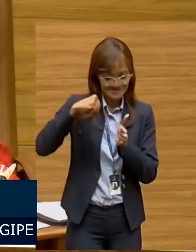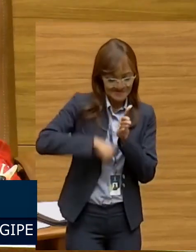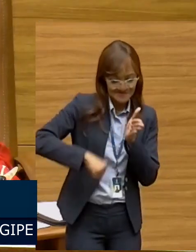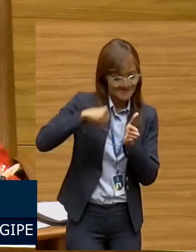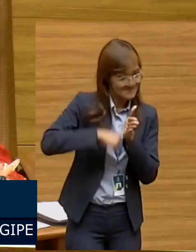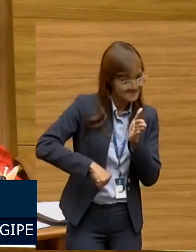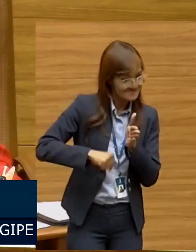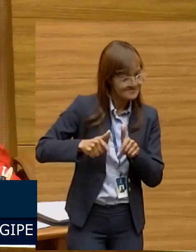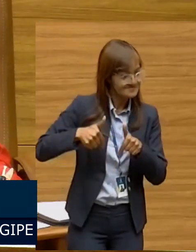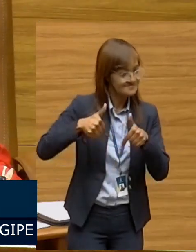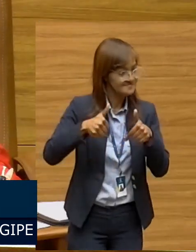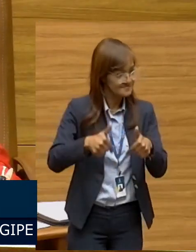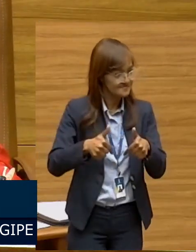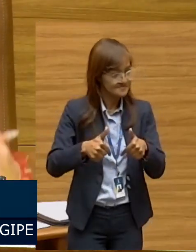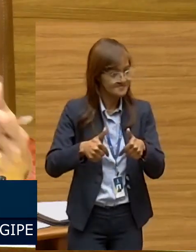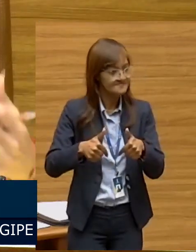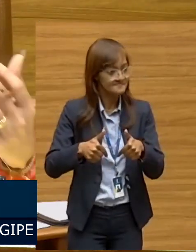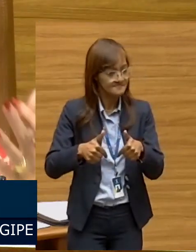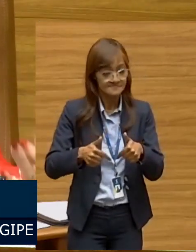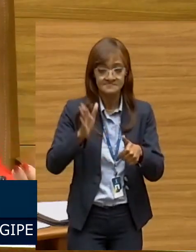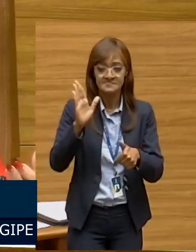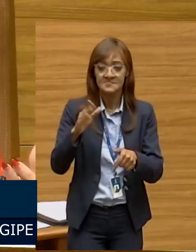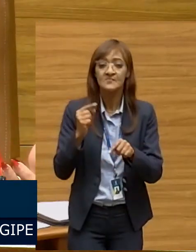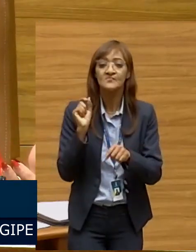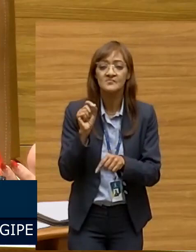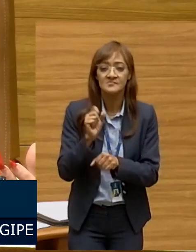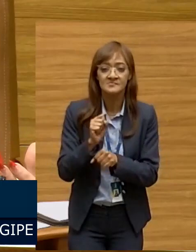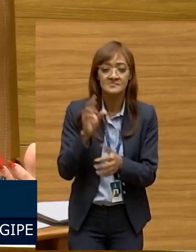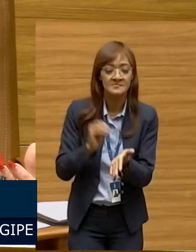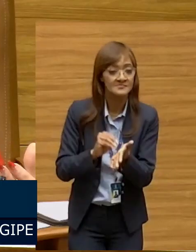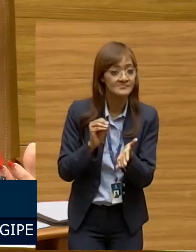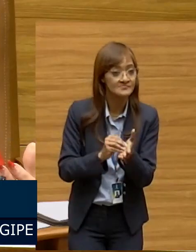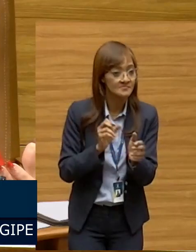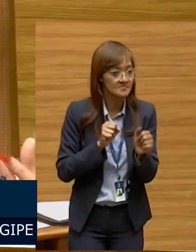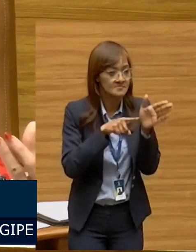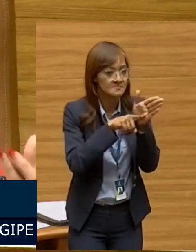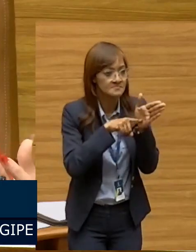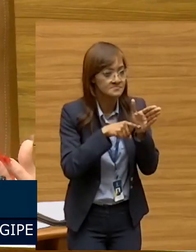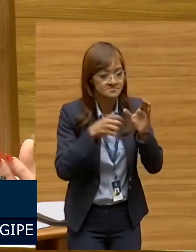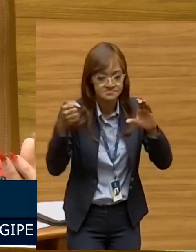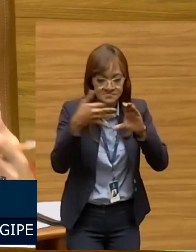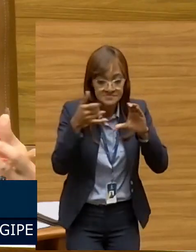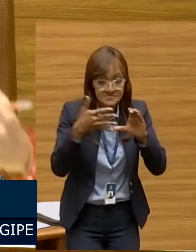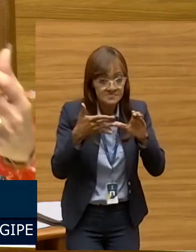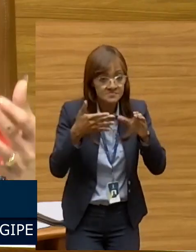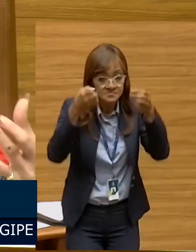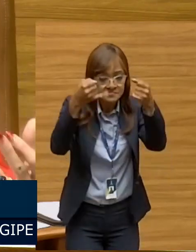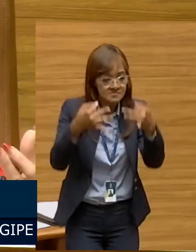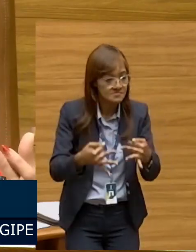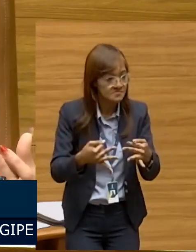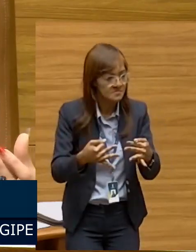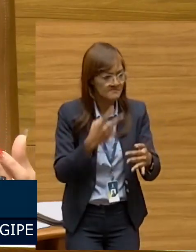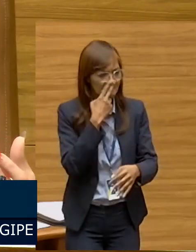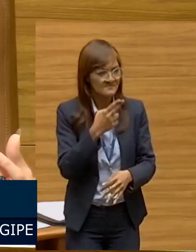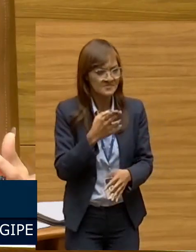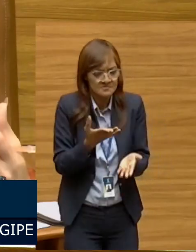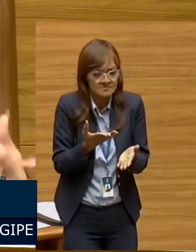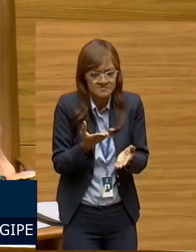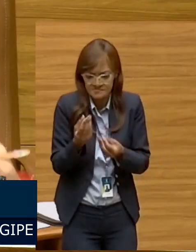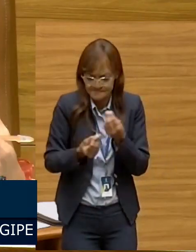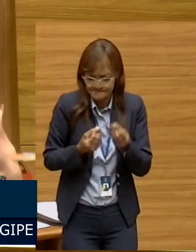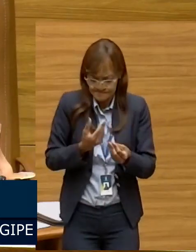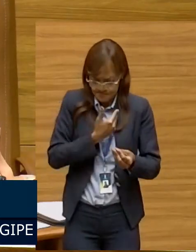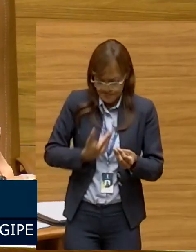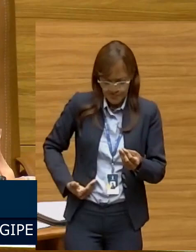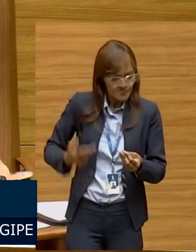reivindica, é justamente a falta de dados, né? Parece que o Estado ele se nega a